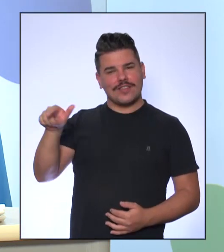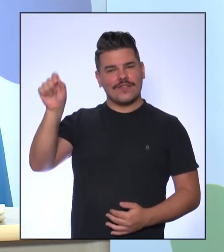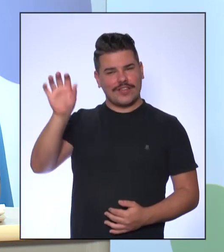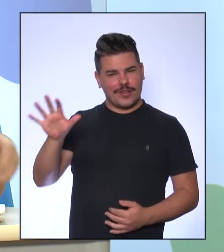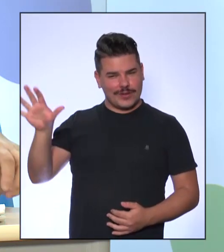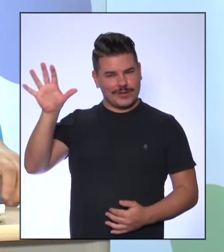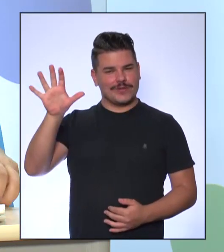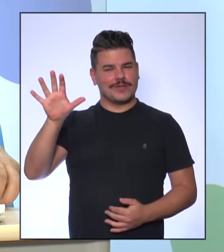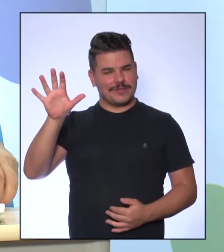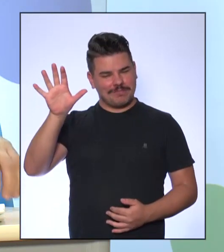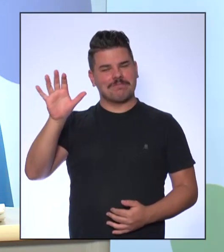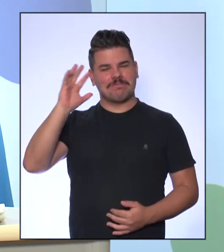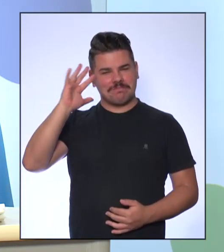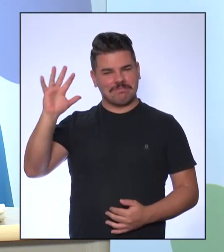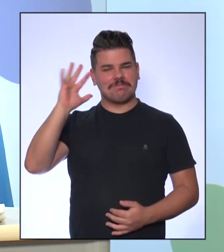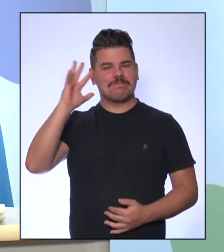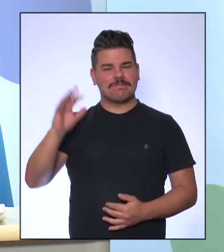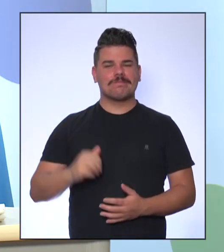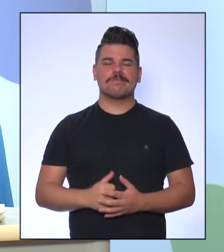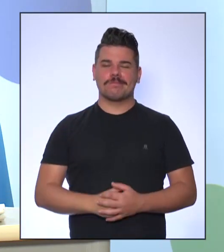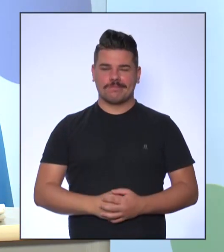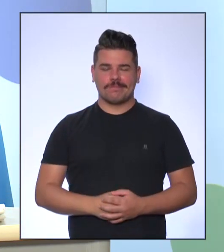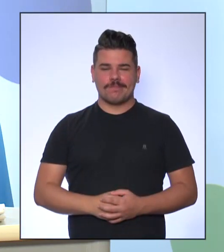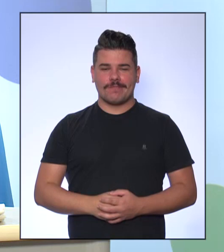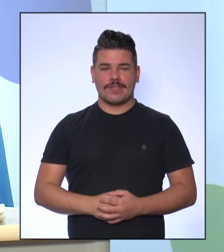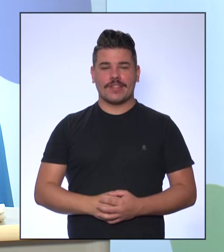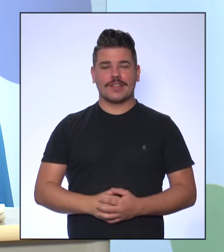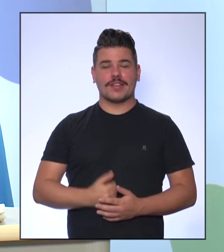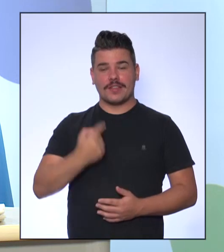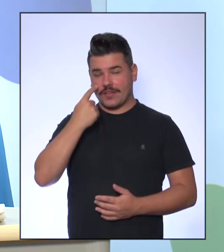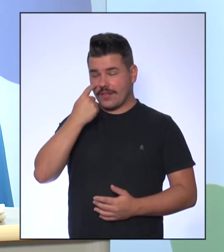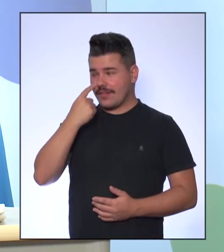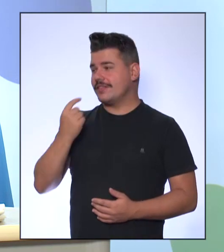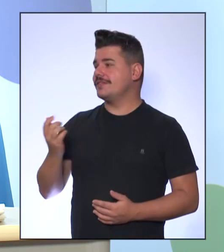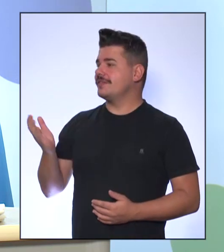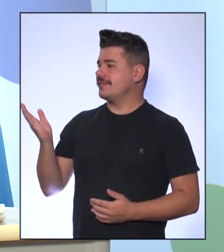interessante. Então, gente, pode passar a imagem, por favor?